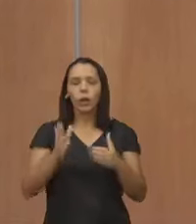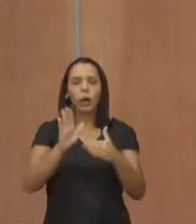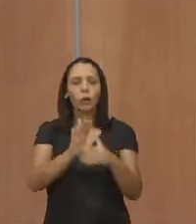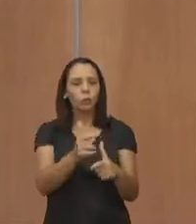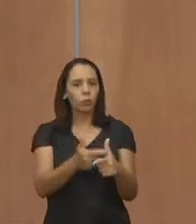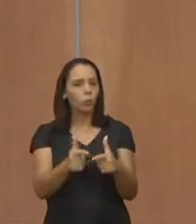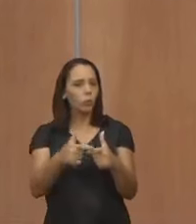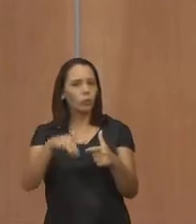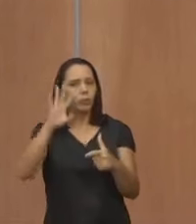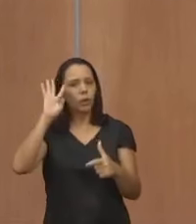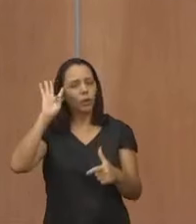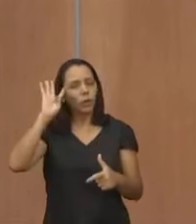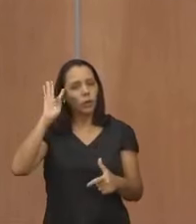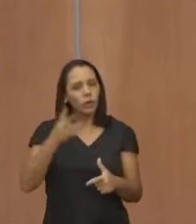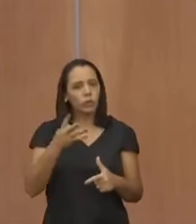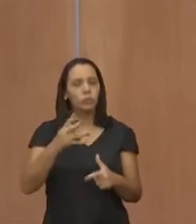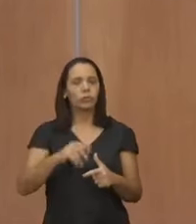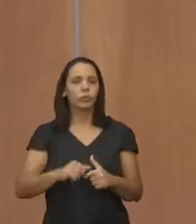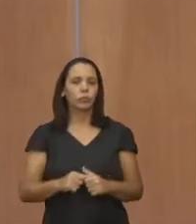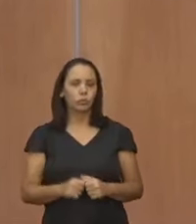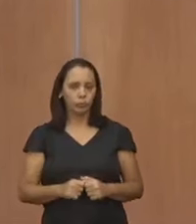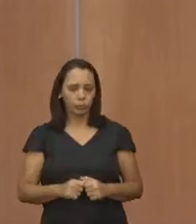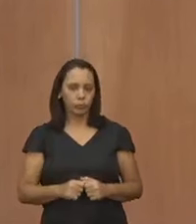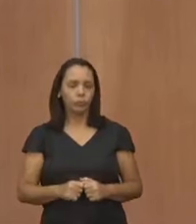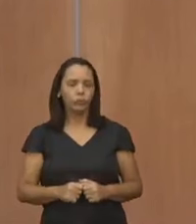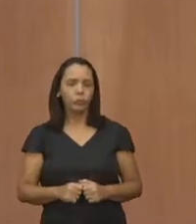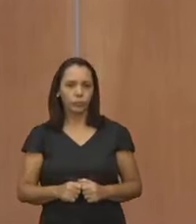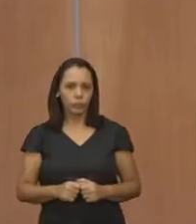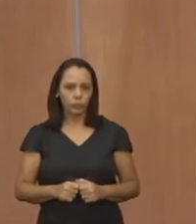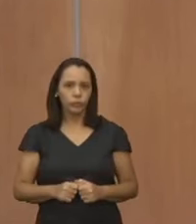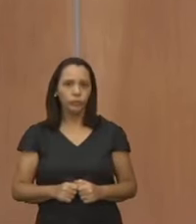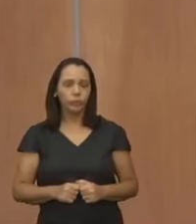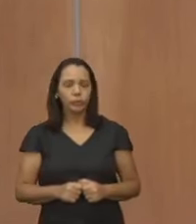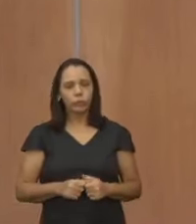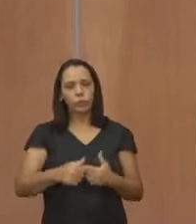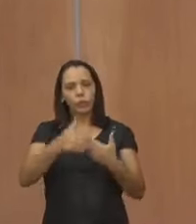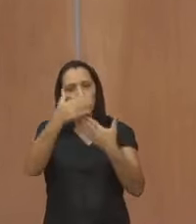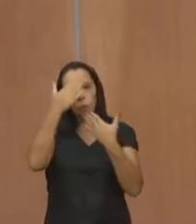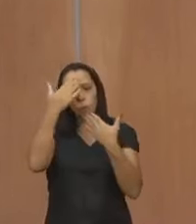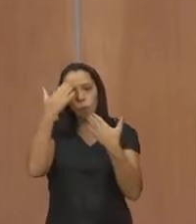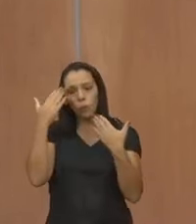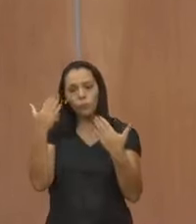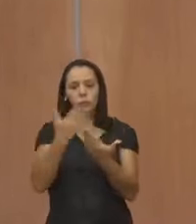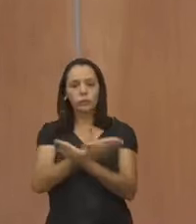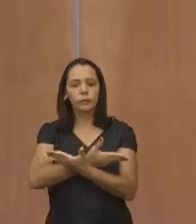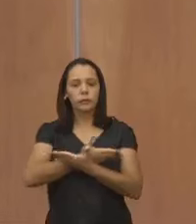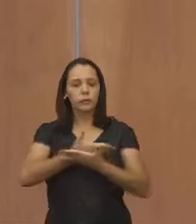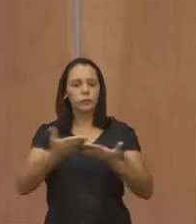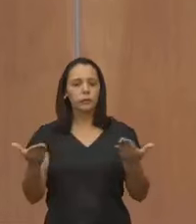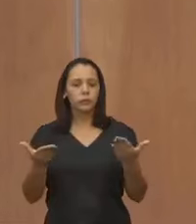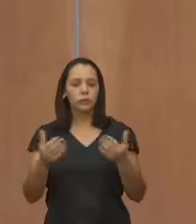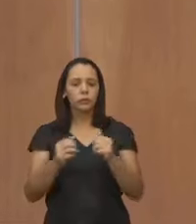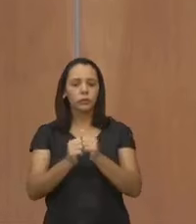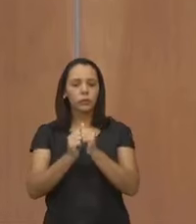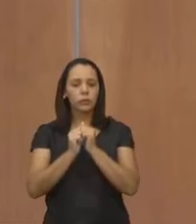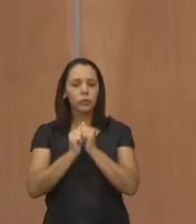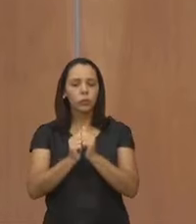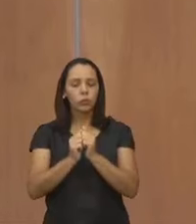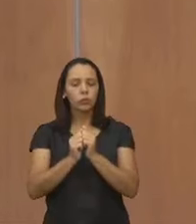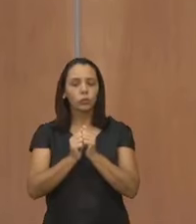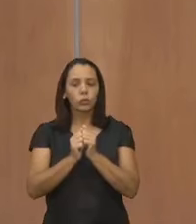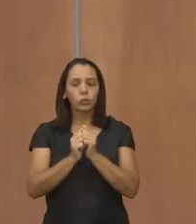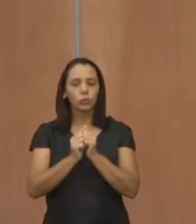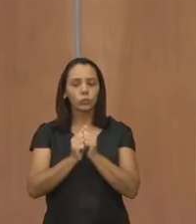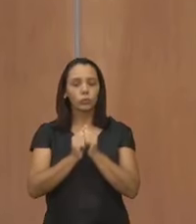solucionadas, possam virar soluções efetivas. Muito obrigado a todos, tamo junto, viva o